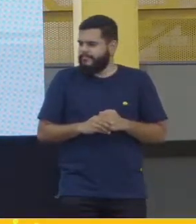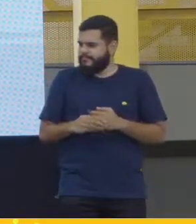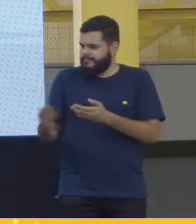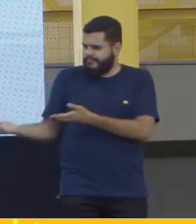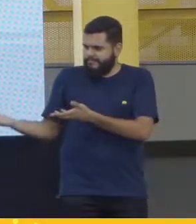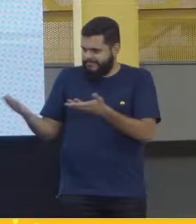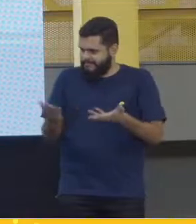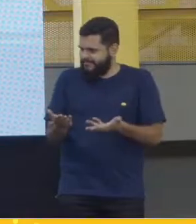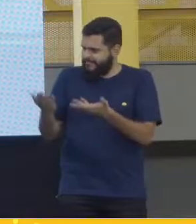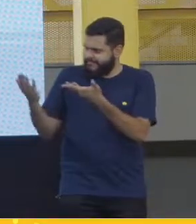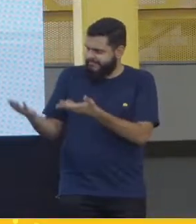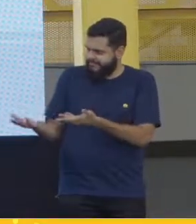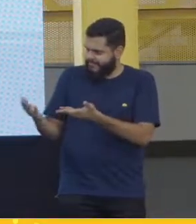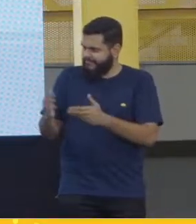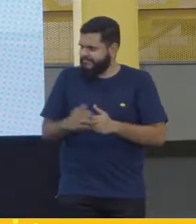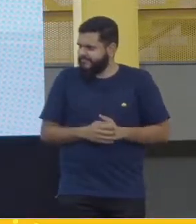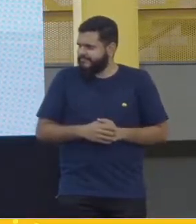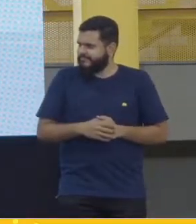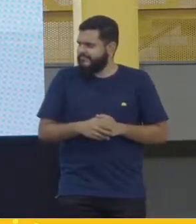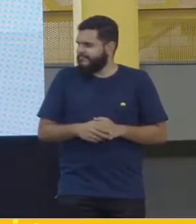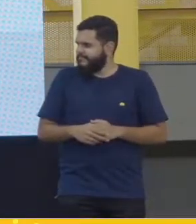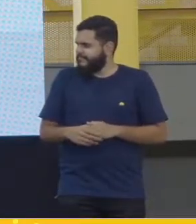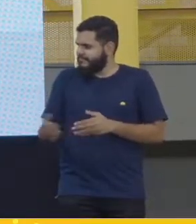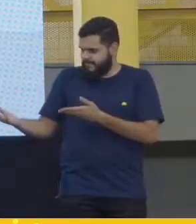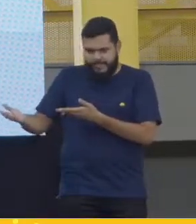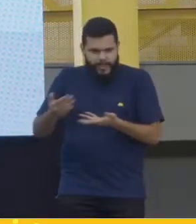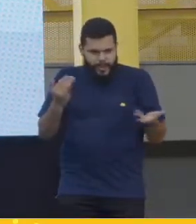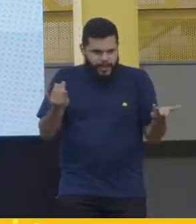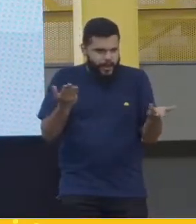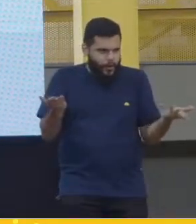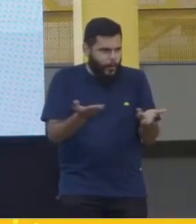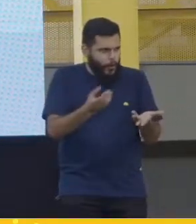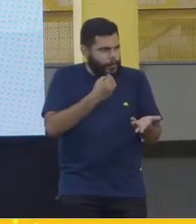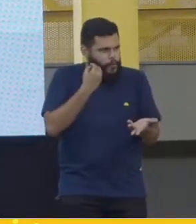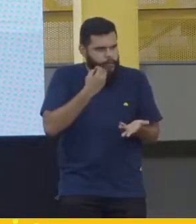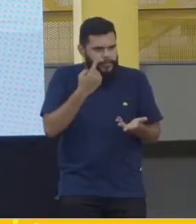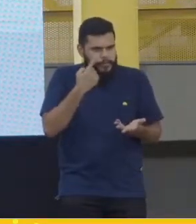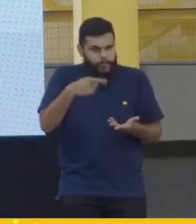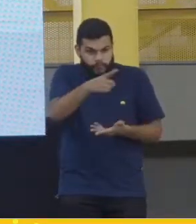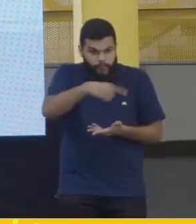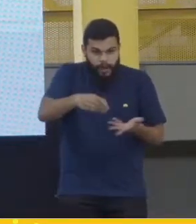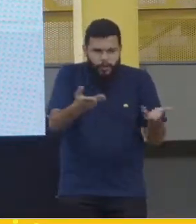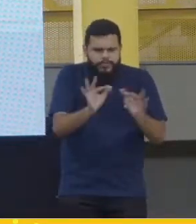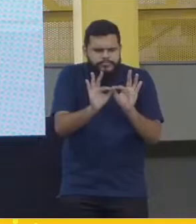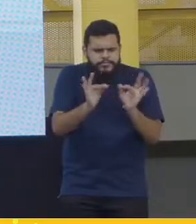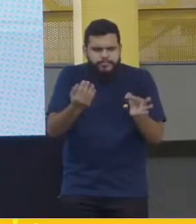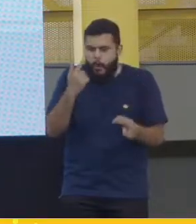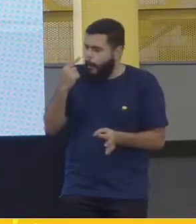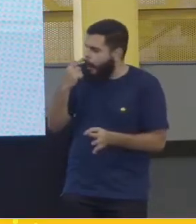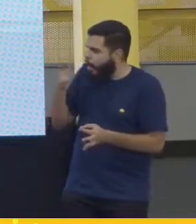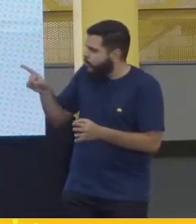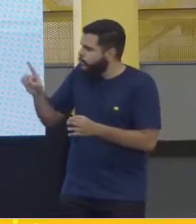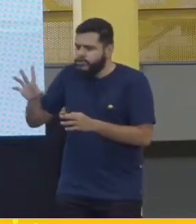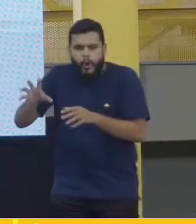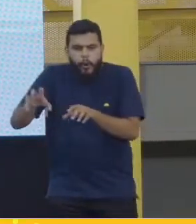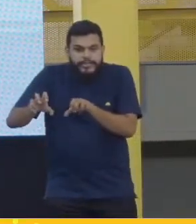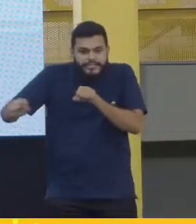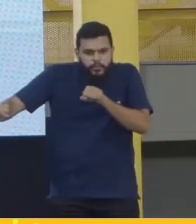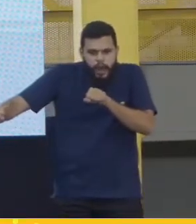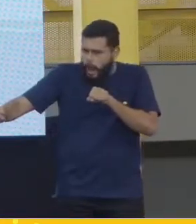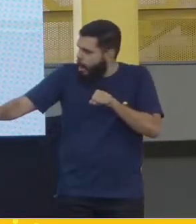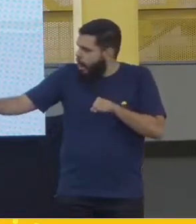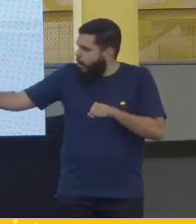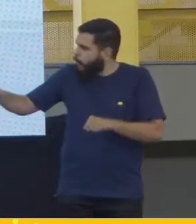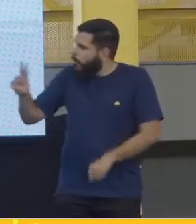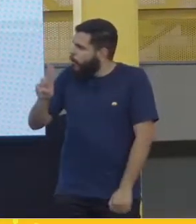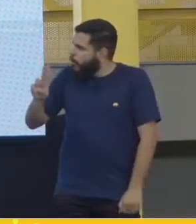Seja muito bem-vinda. Então vamos lá, você vai fazer algo muito simples, que é só segurar isso daqui. Seu